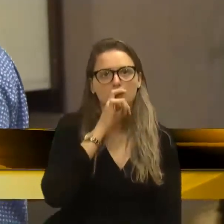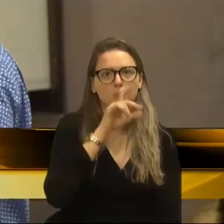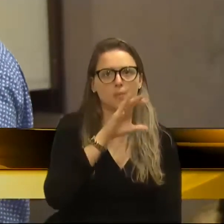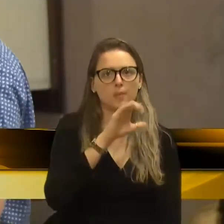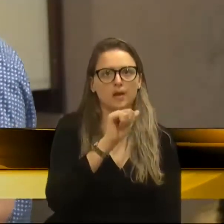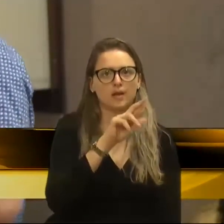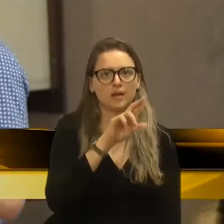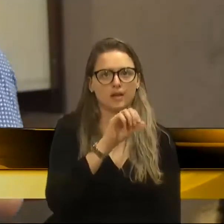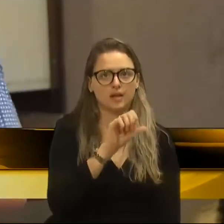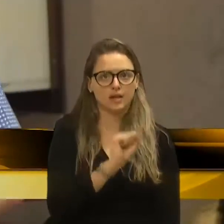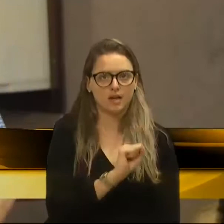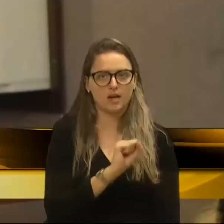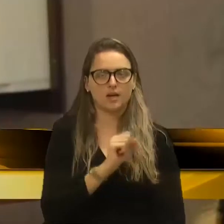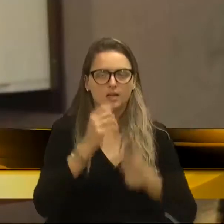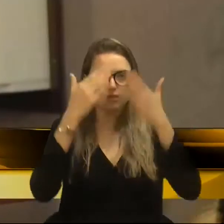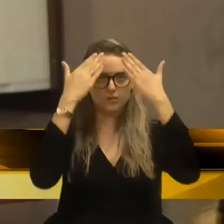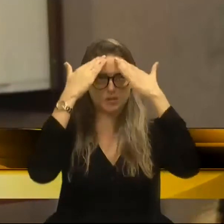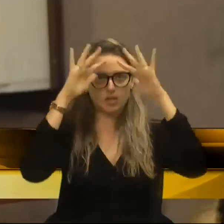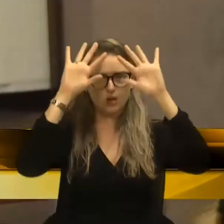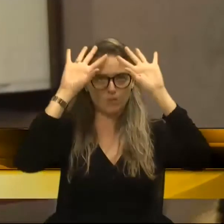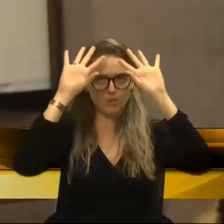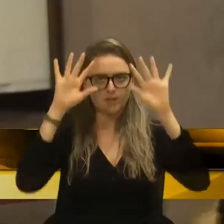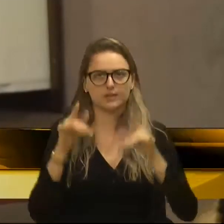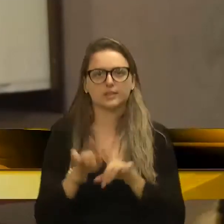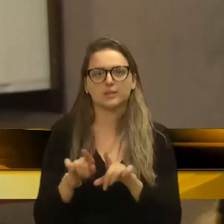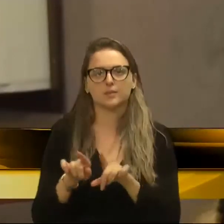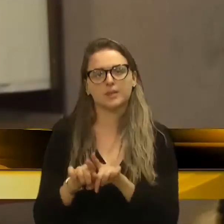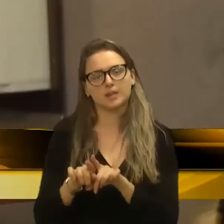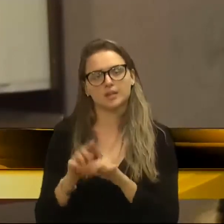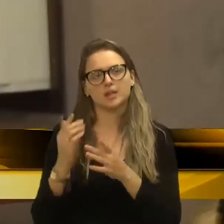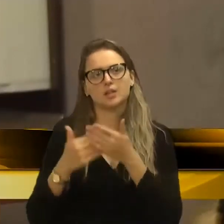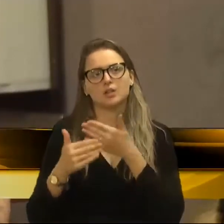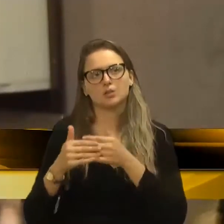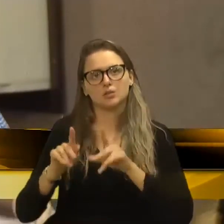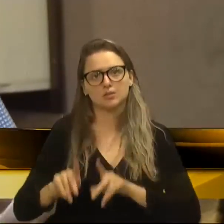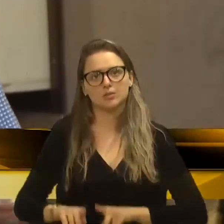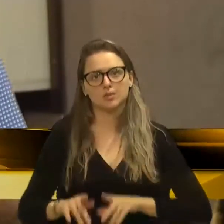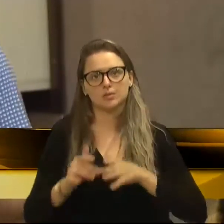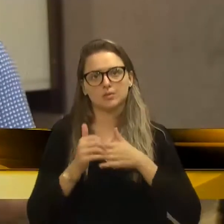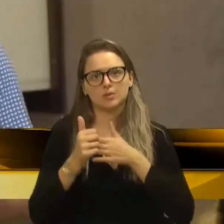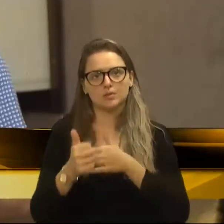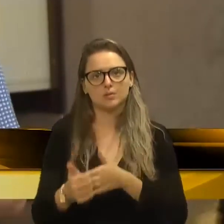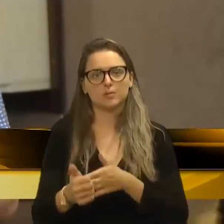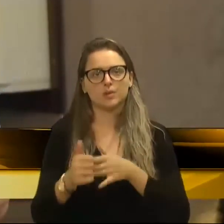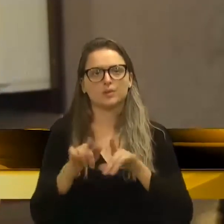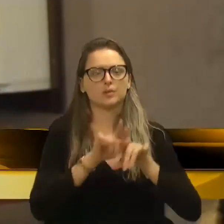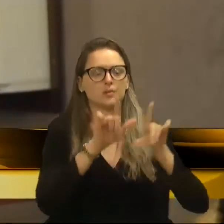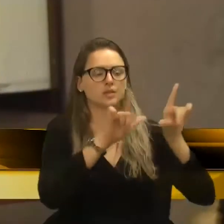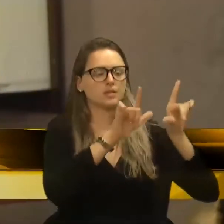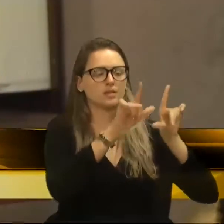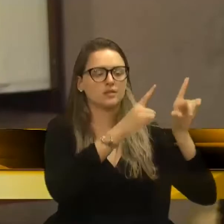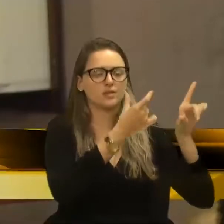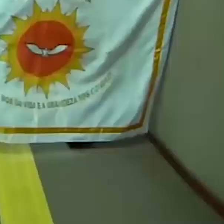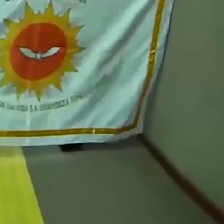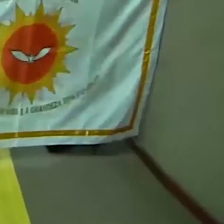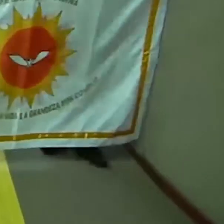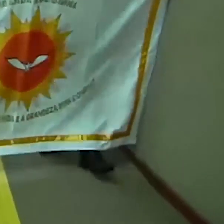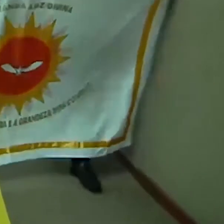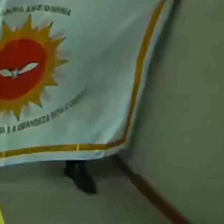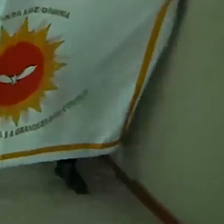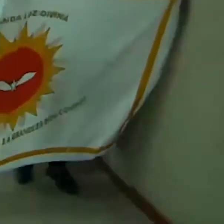de lado nos livros de história. Também consta que a cultura negra destaca-se com maior ênfase